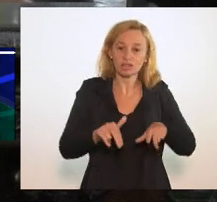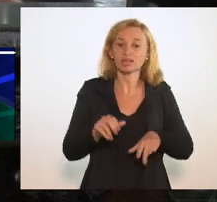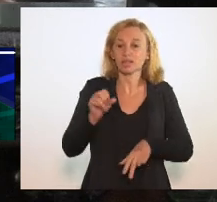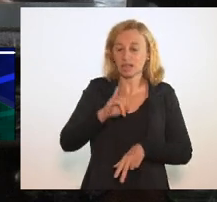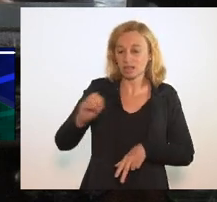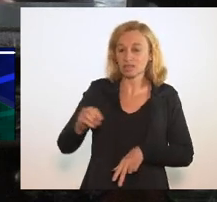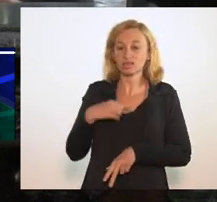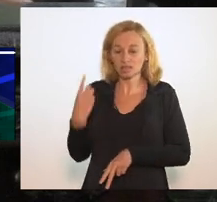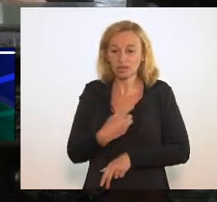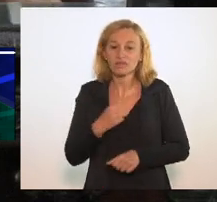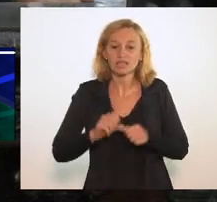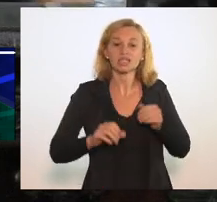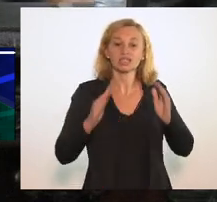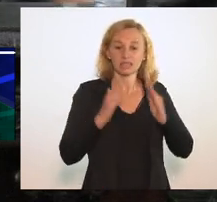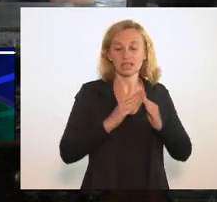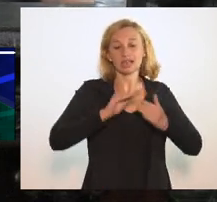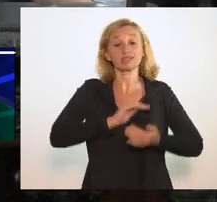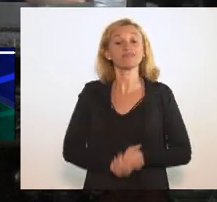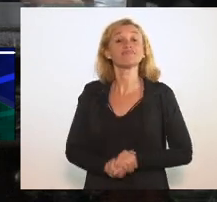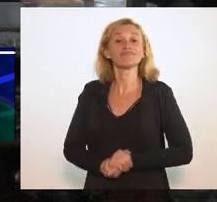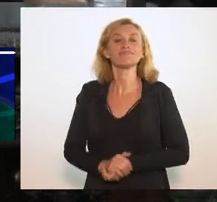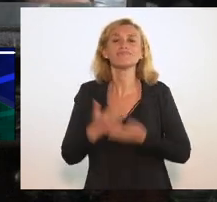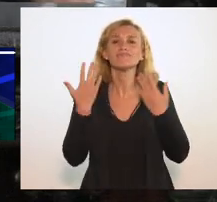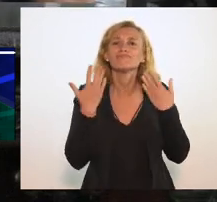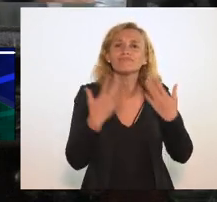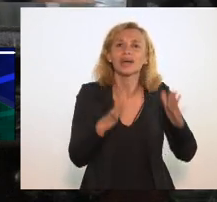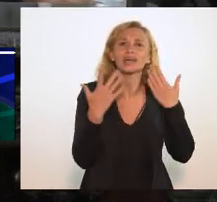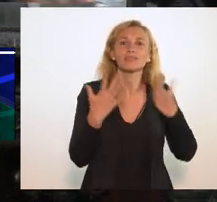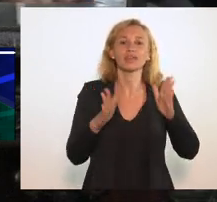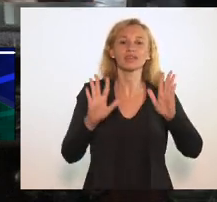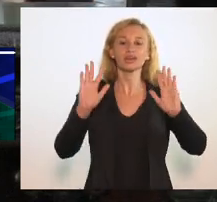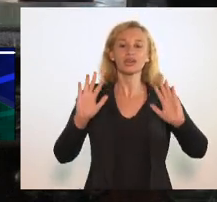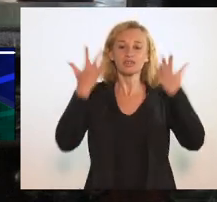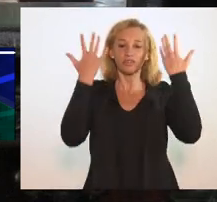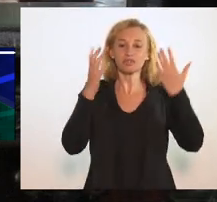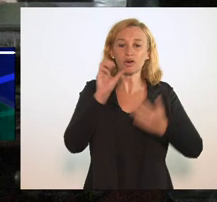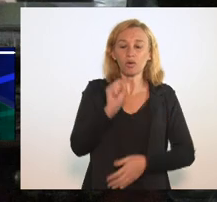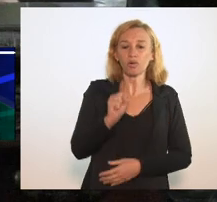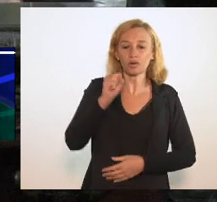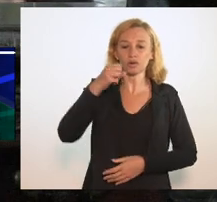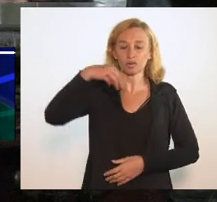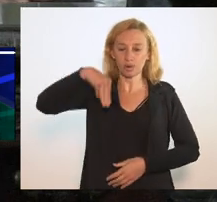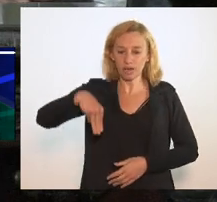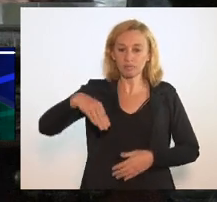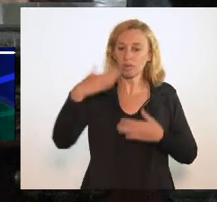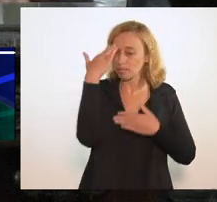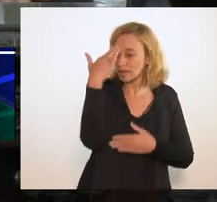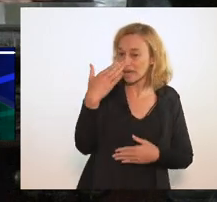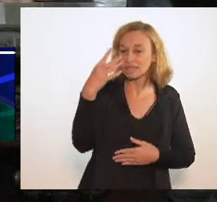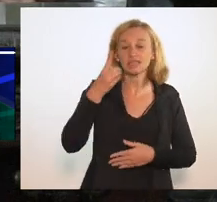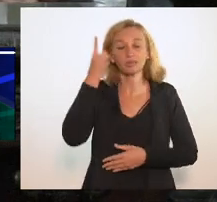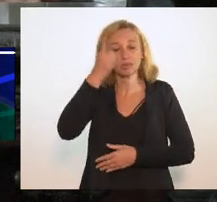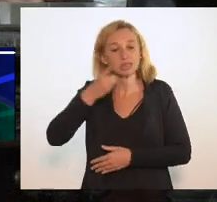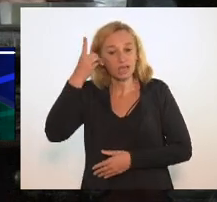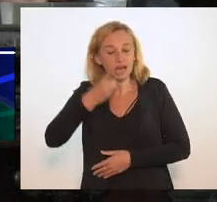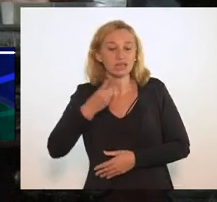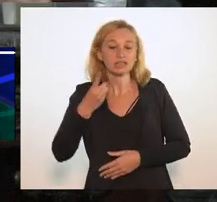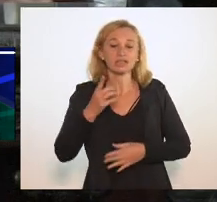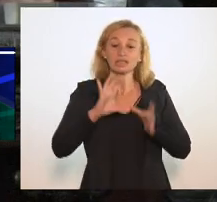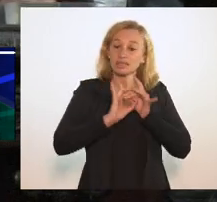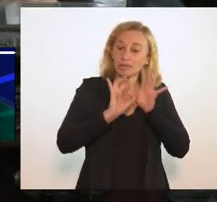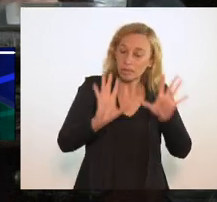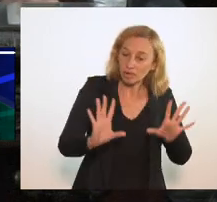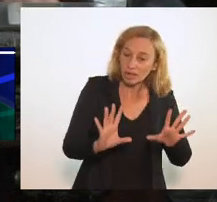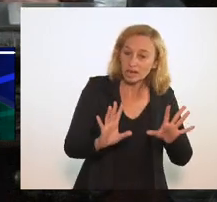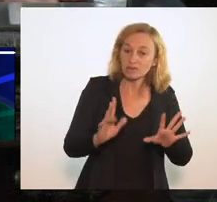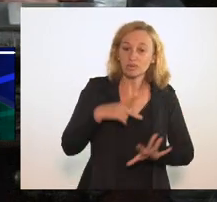que a gente está fazendo aqui dentro dessa casa. Então, parabéns, vivo 8M, obrigado, deputado democrático,